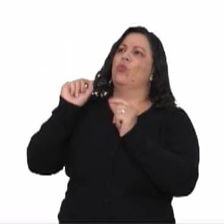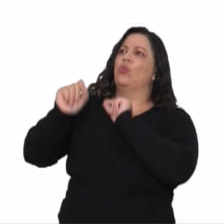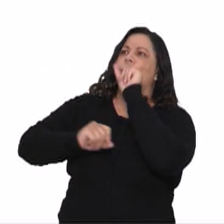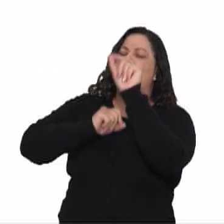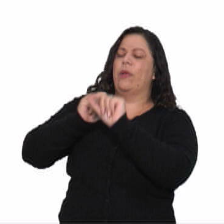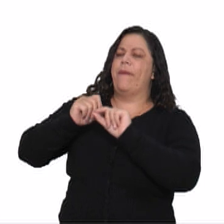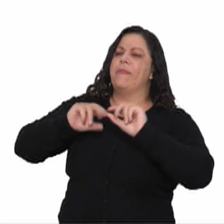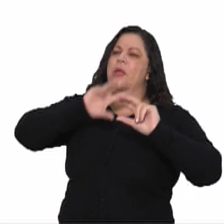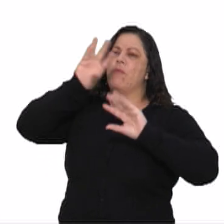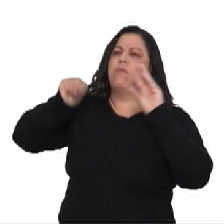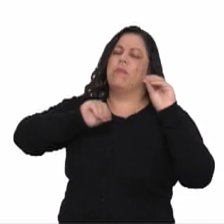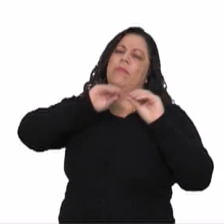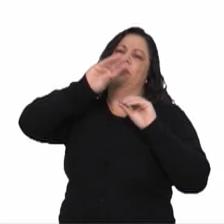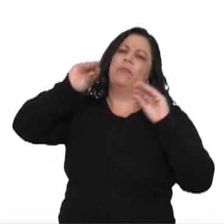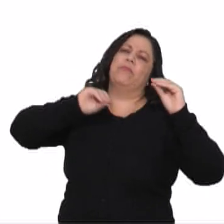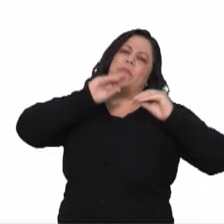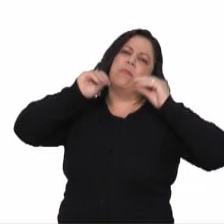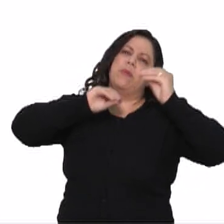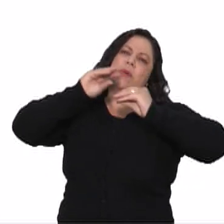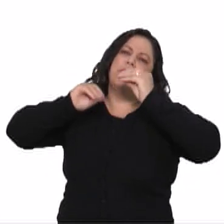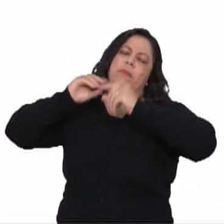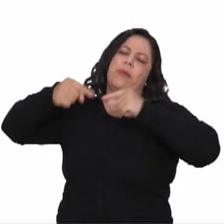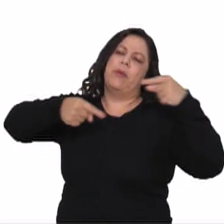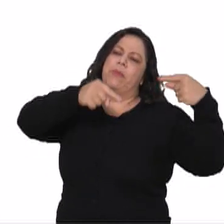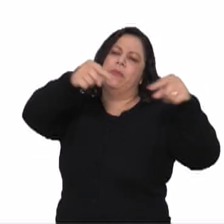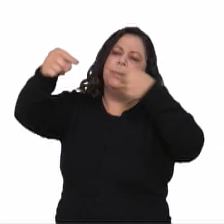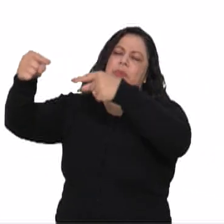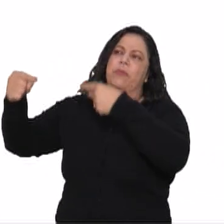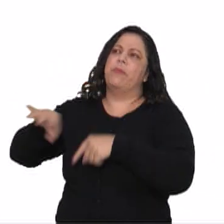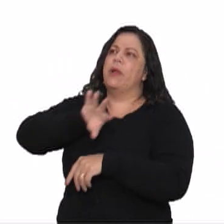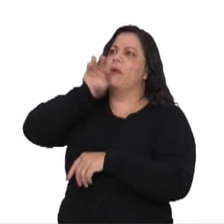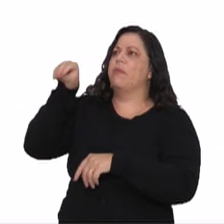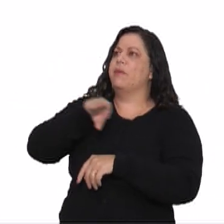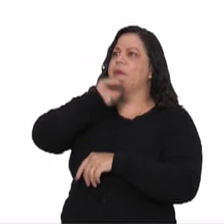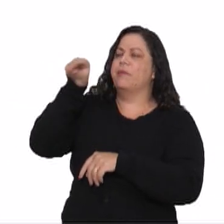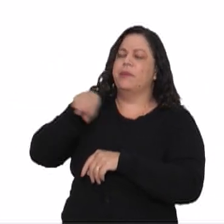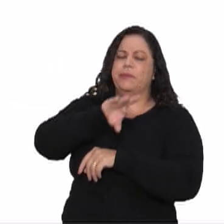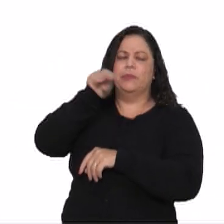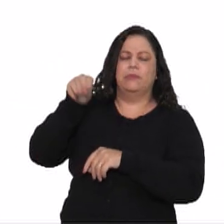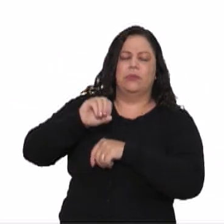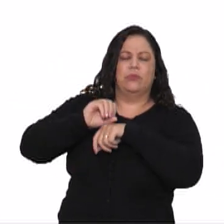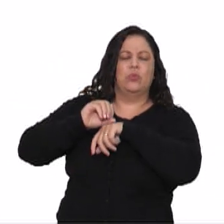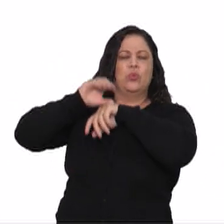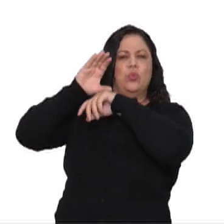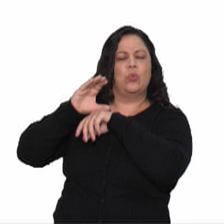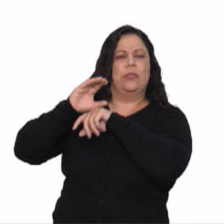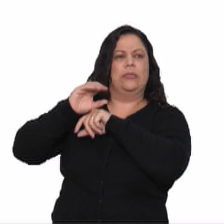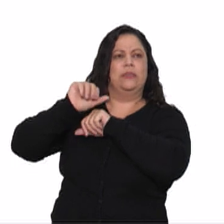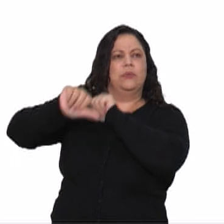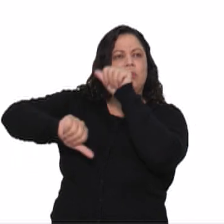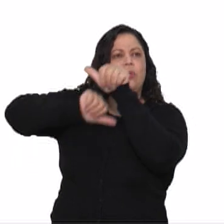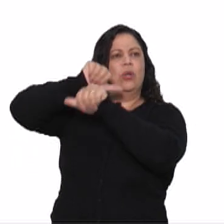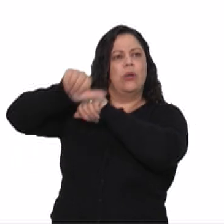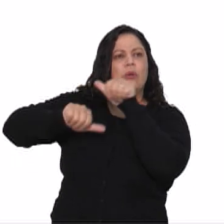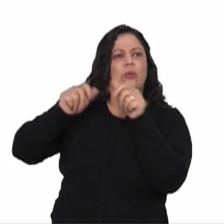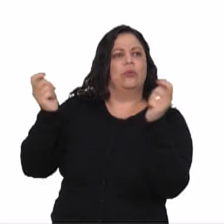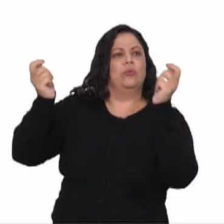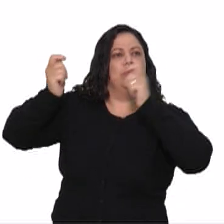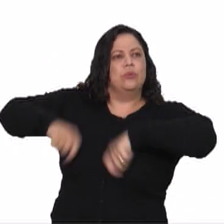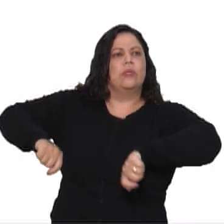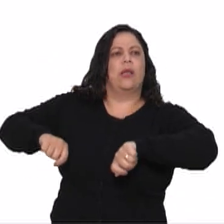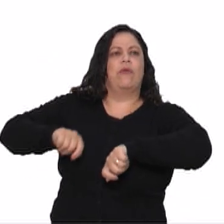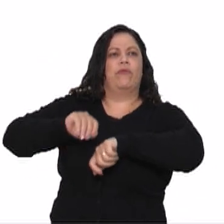discurso e estavam interessados em divulgar seus conhecimentos em troca de pagamentos. Resposta